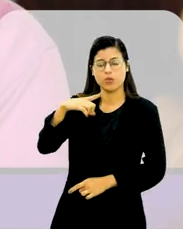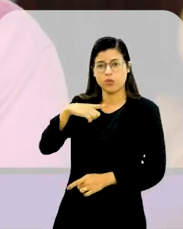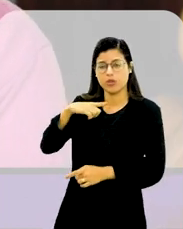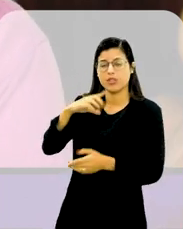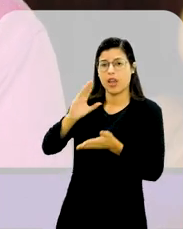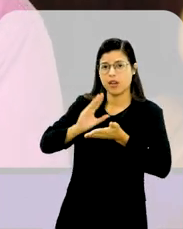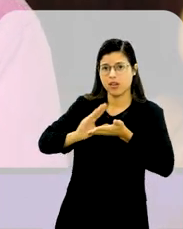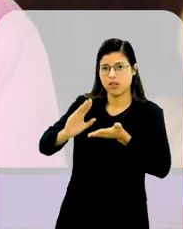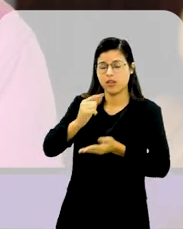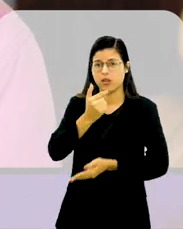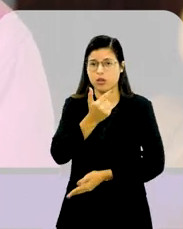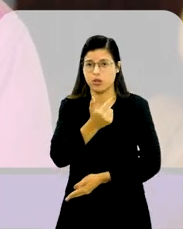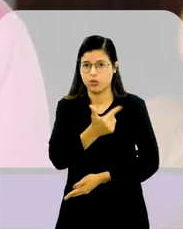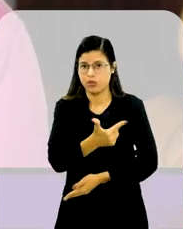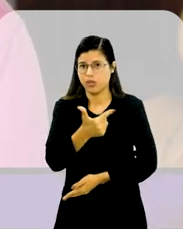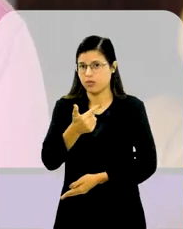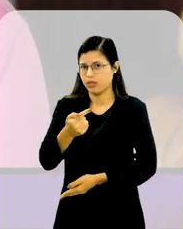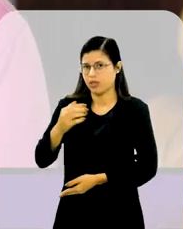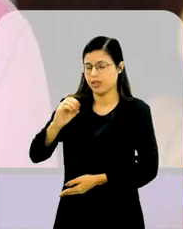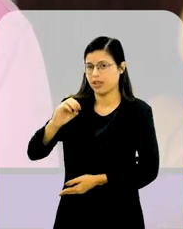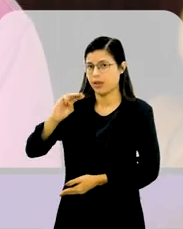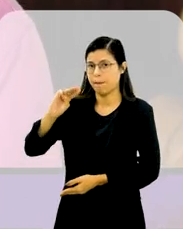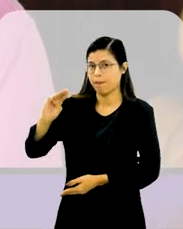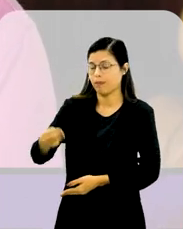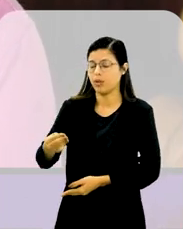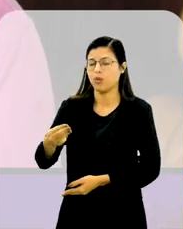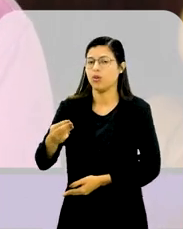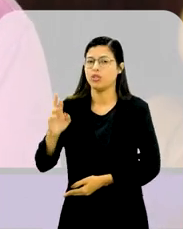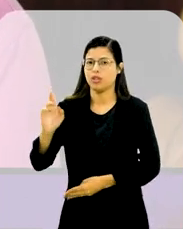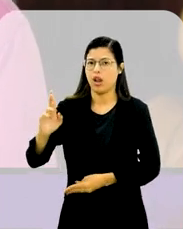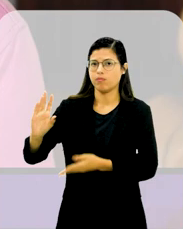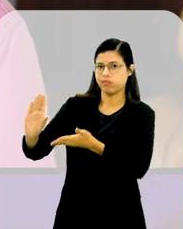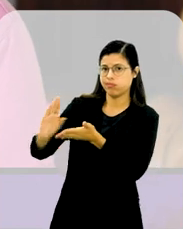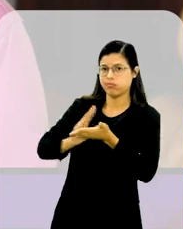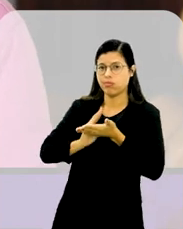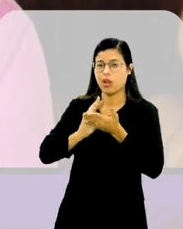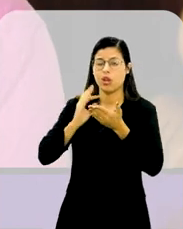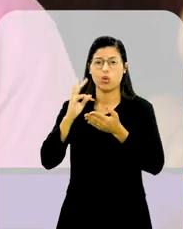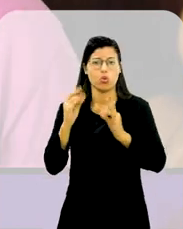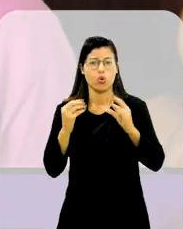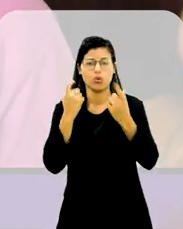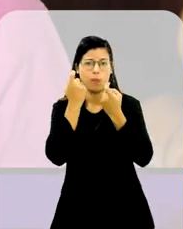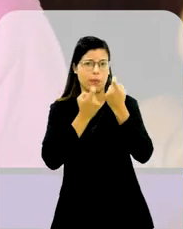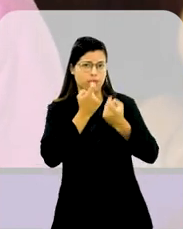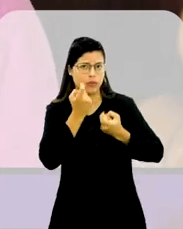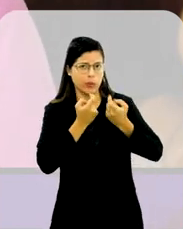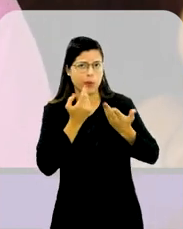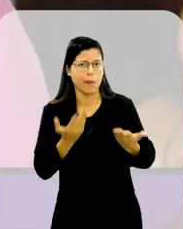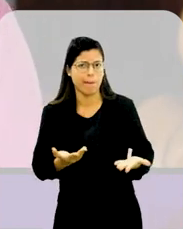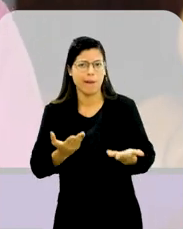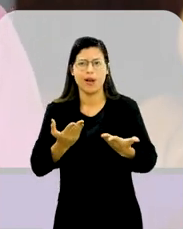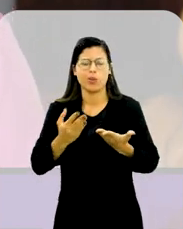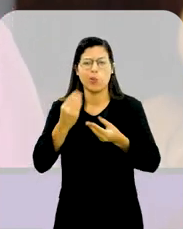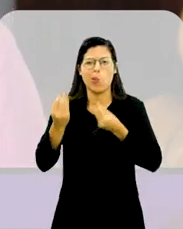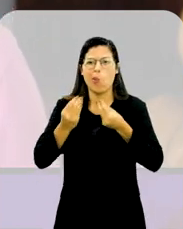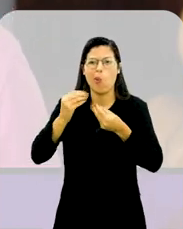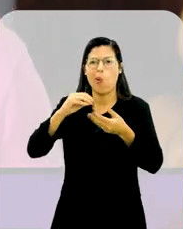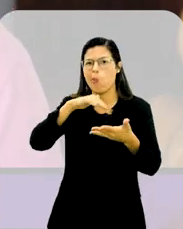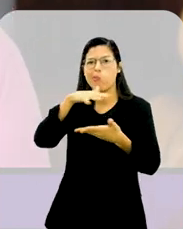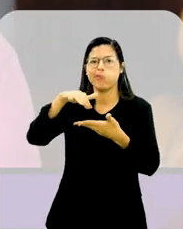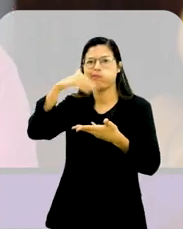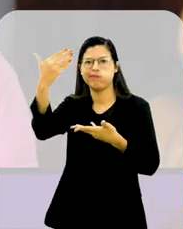ano tem um aporte de r70 milhões de reais para receber todos ess são Joan estão preocupados com a situação a nível